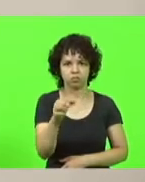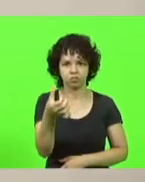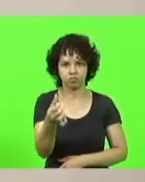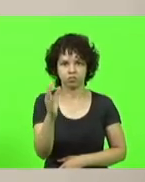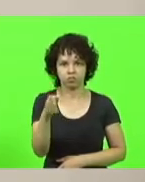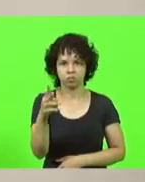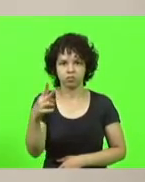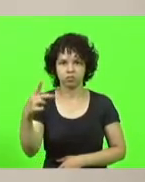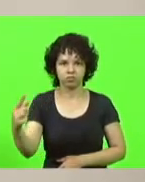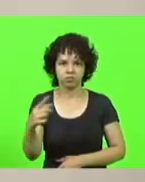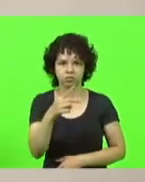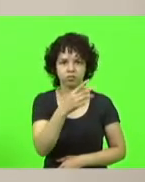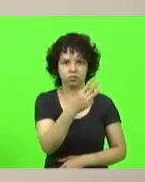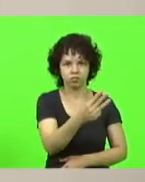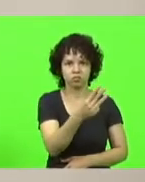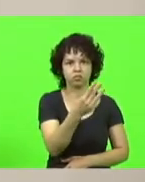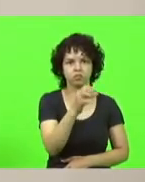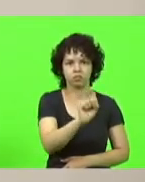358.6/2021, Projeto de Lei